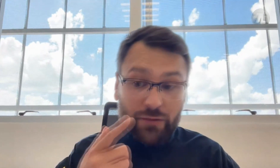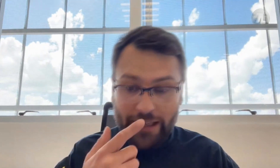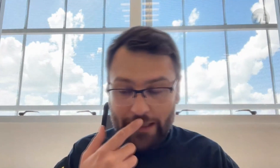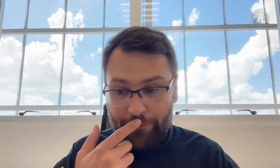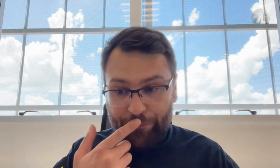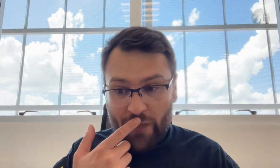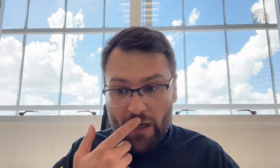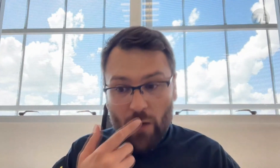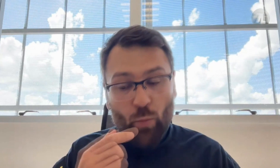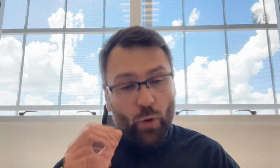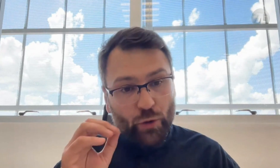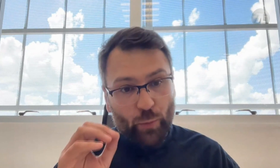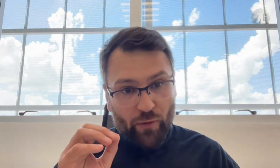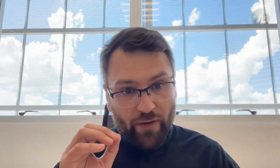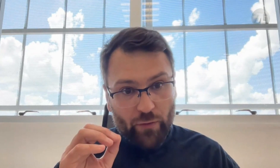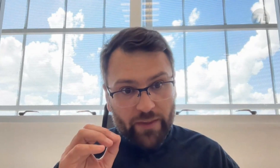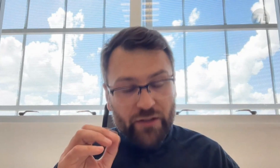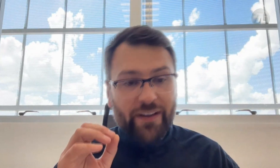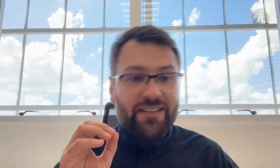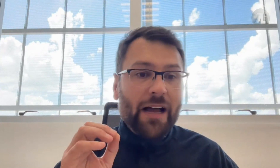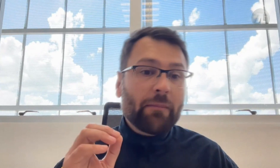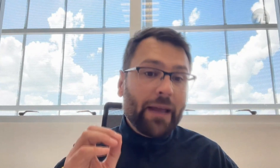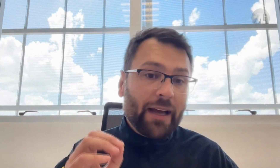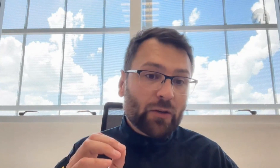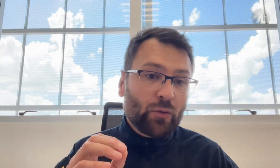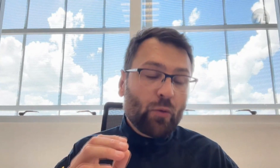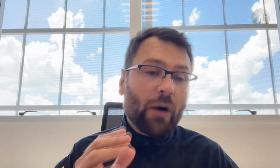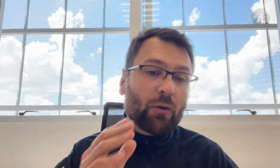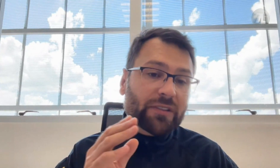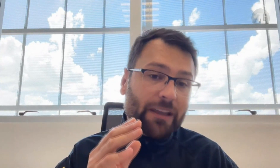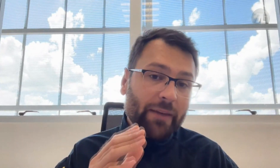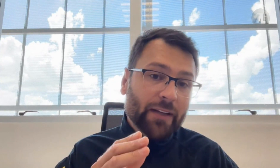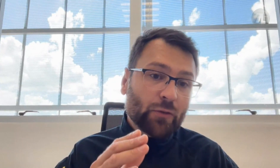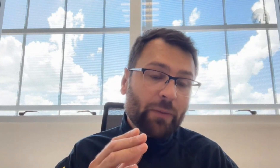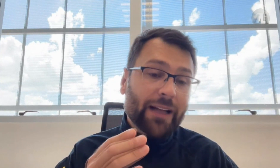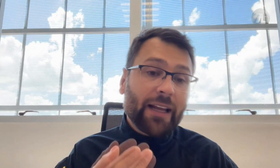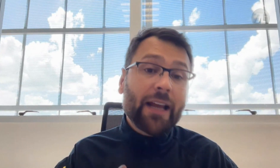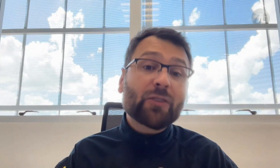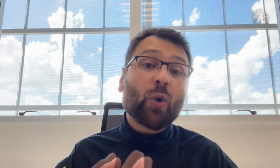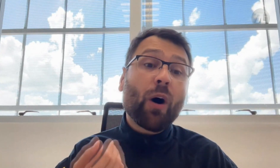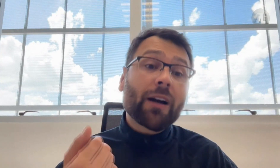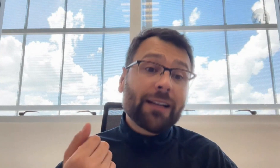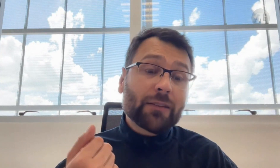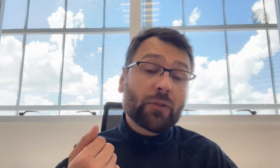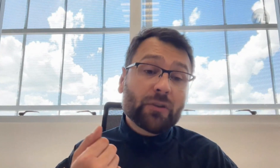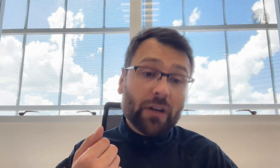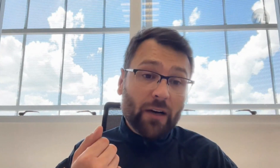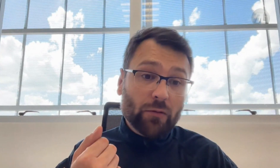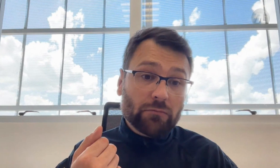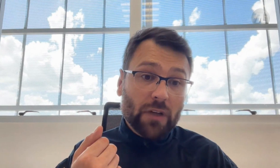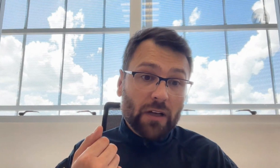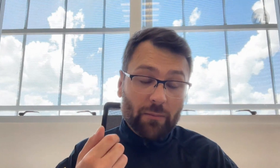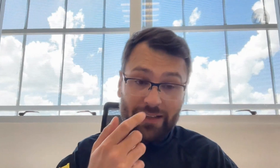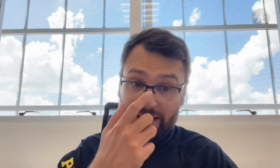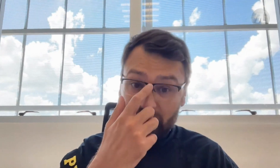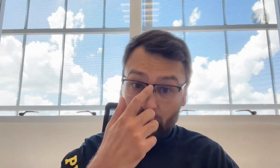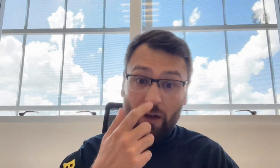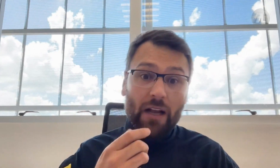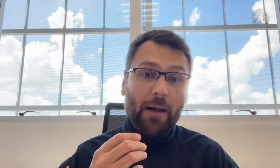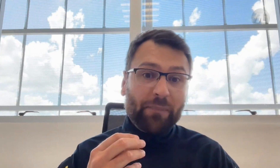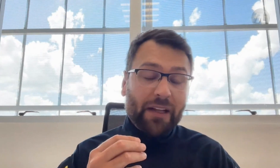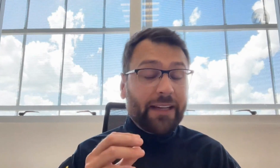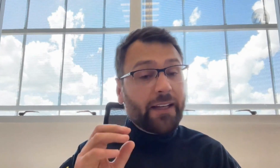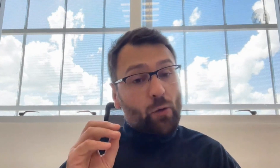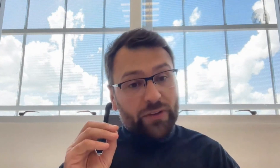que quem voltar Muito provavelmente vai ser aberto o acostamento para quem retorna do litoral mas